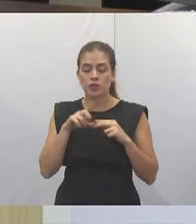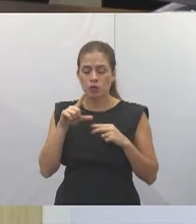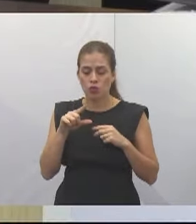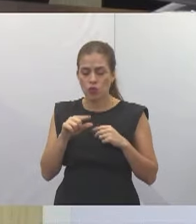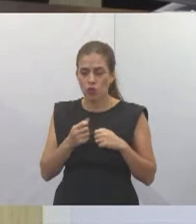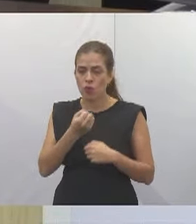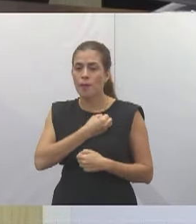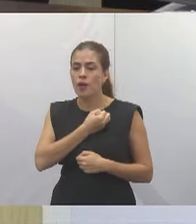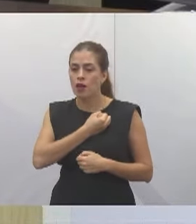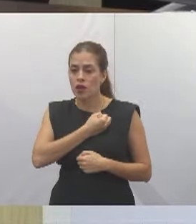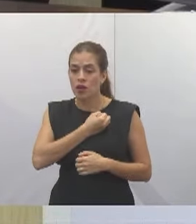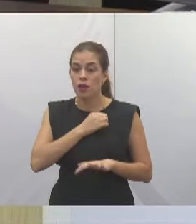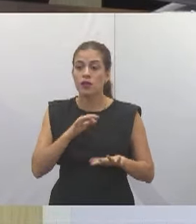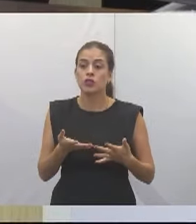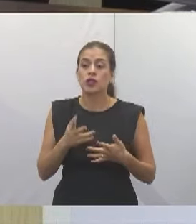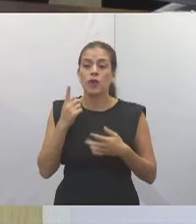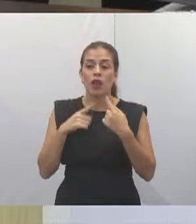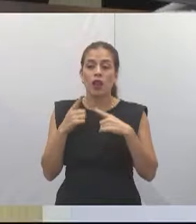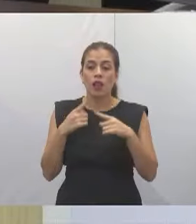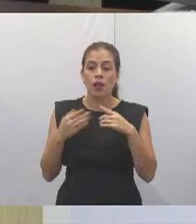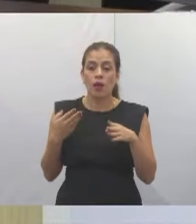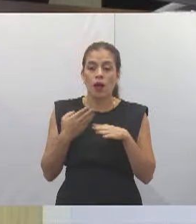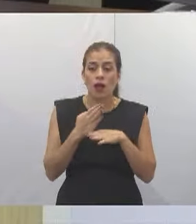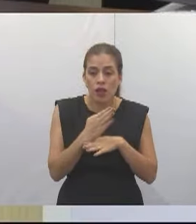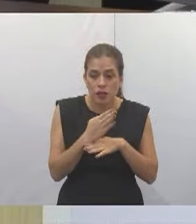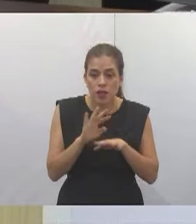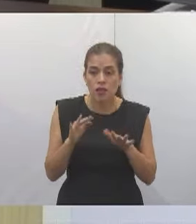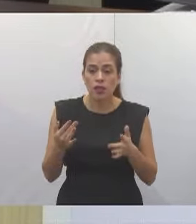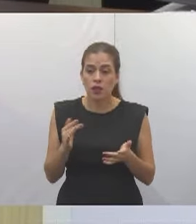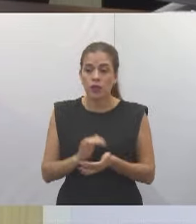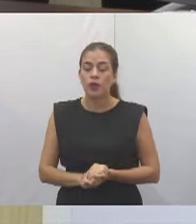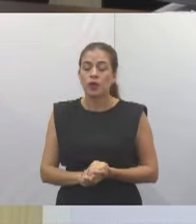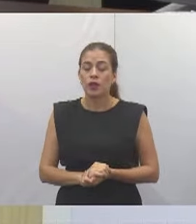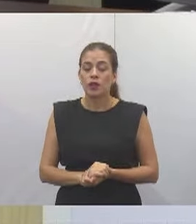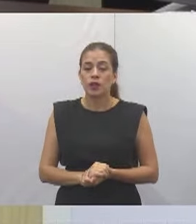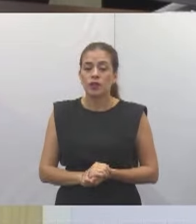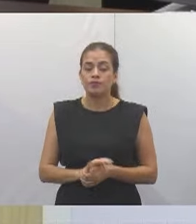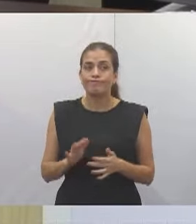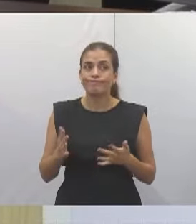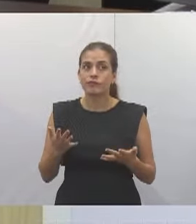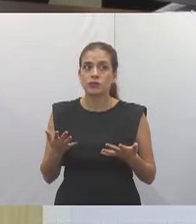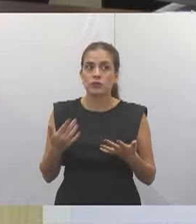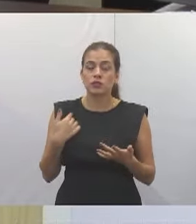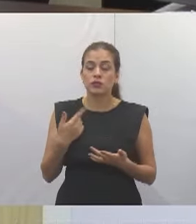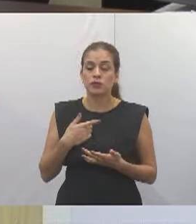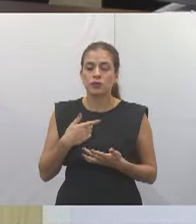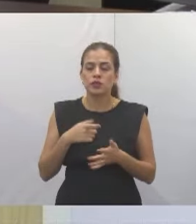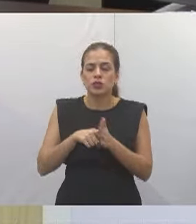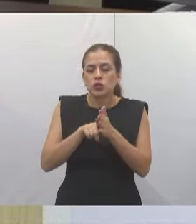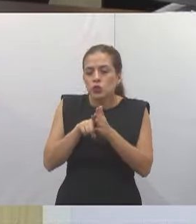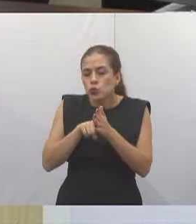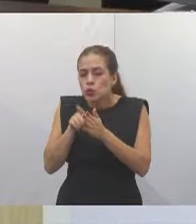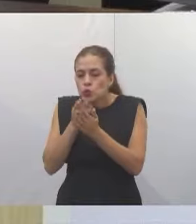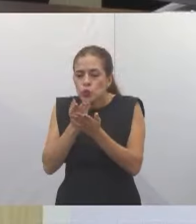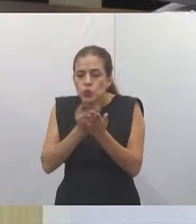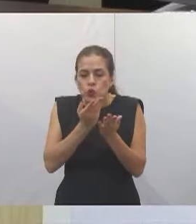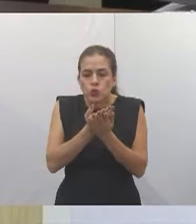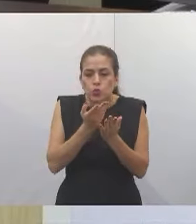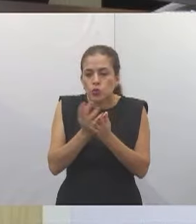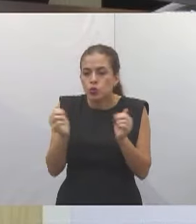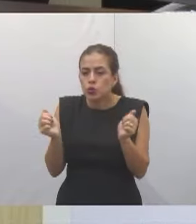recebi reclamação de pessoas com dificuldade de acesso. Então, nós vamos, vamos dizer assim, entrar mais a fundo nesse estudo